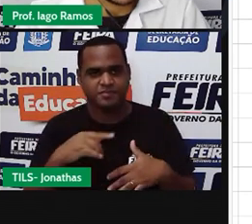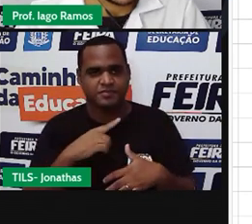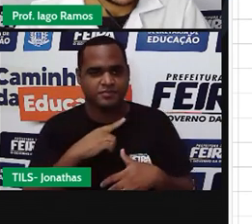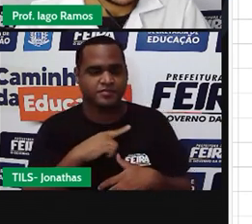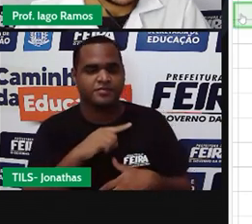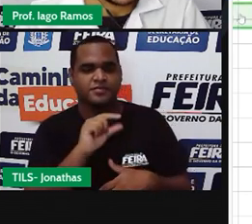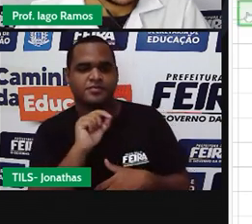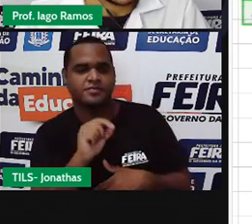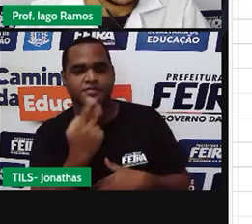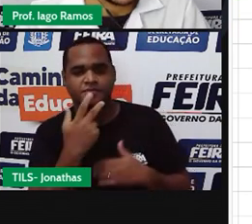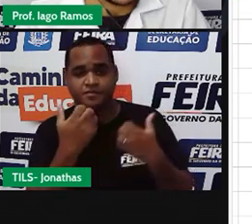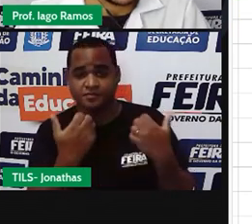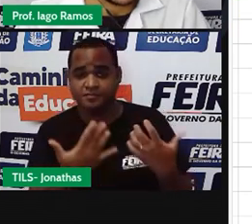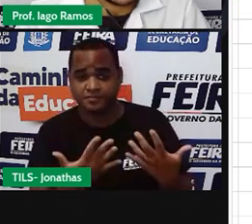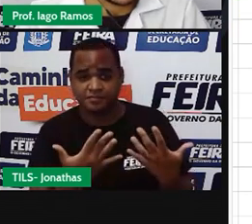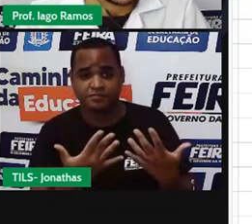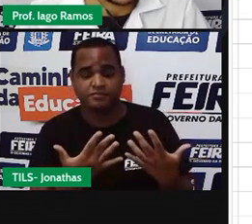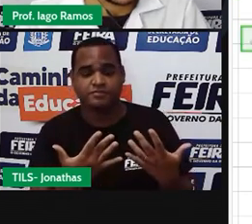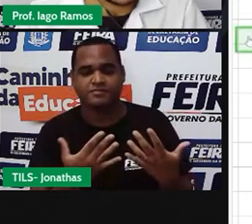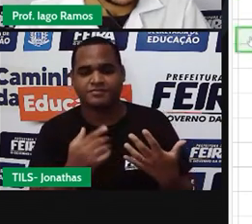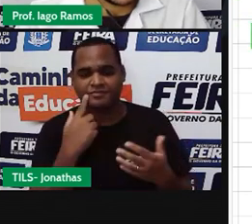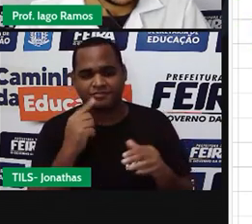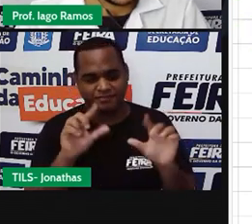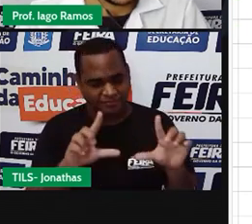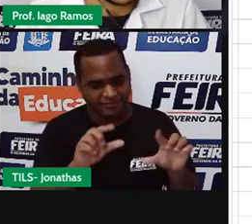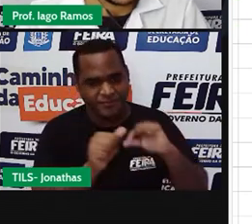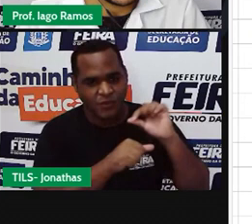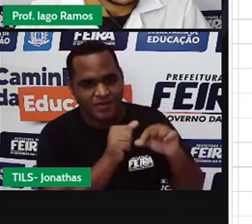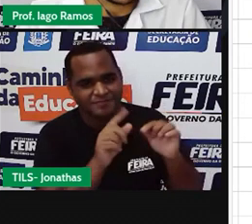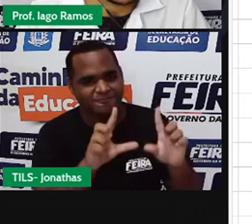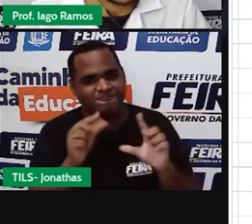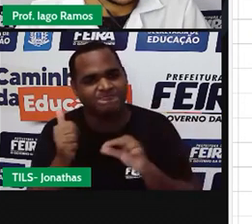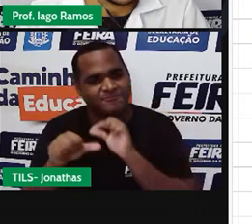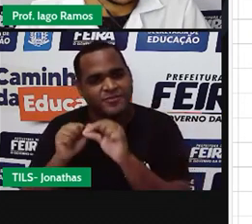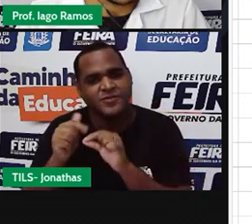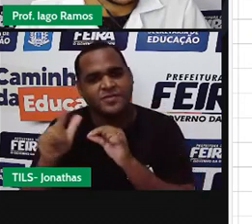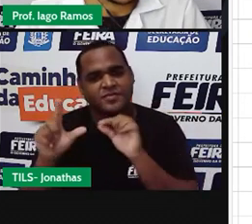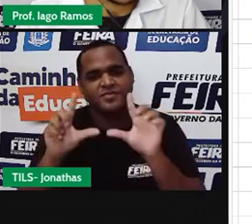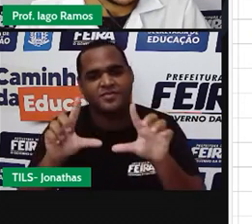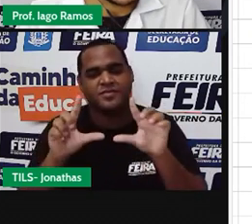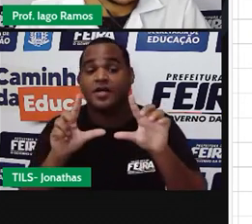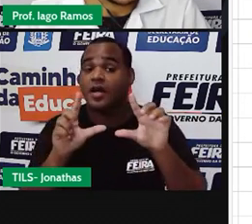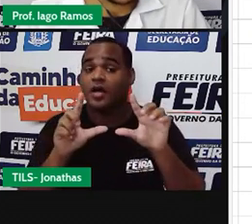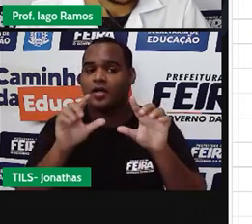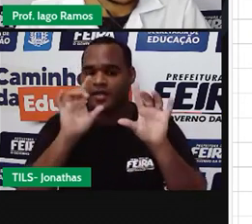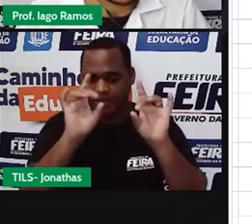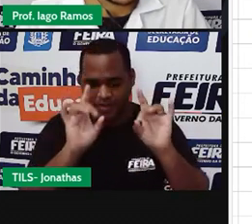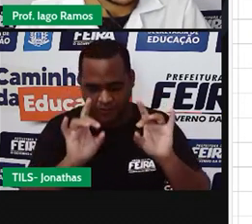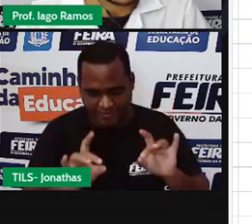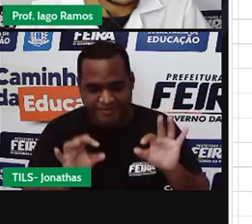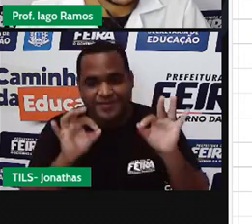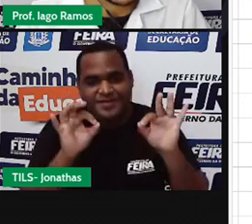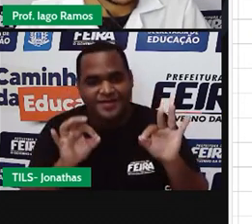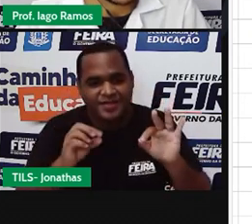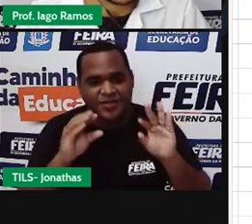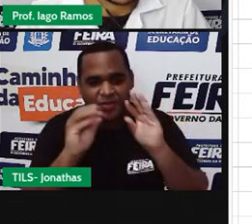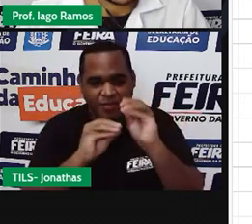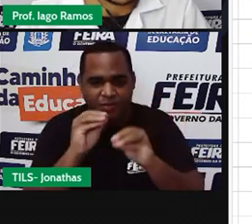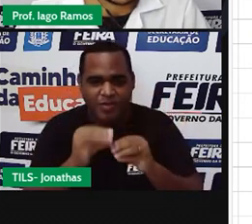essa vem aqui essa vem aqui e essa vem aqui colocando direitinho